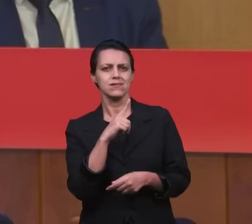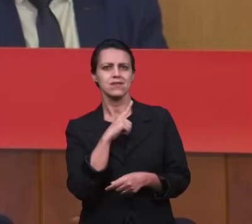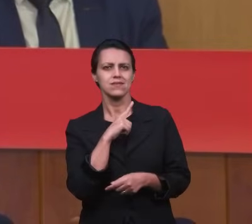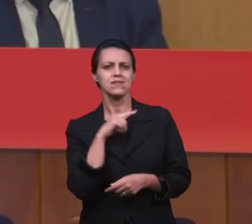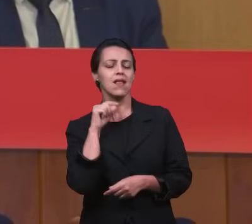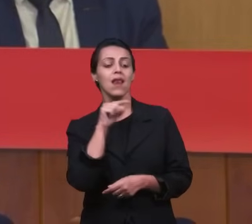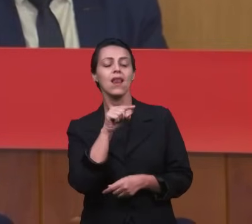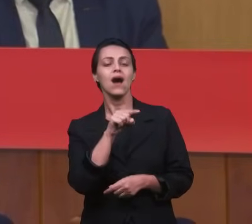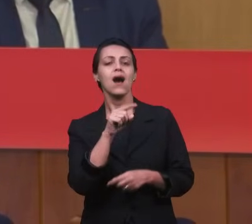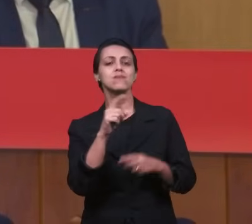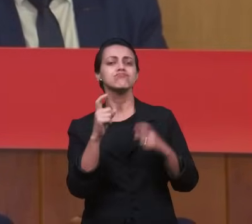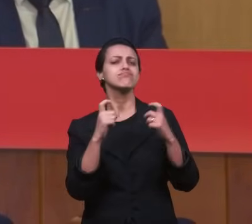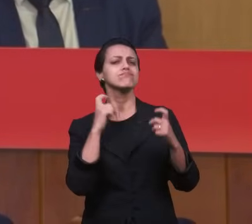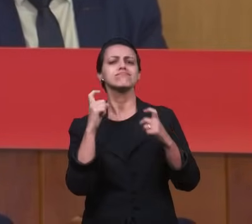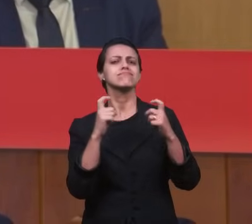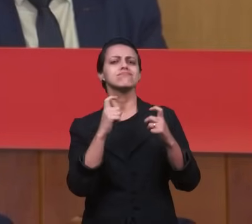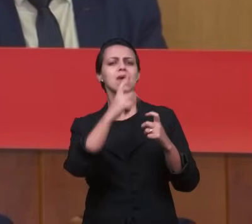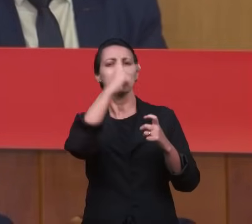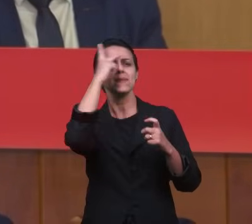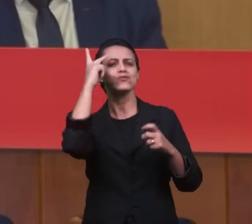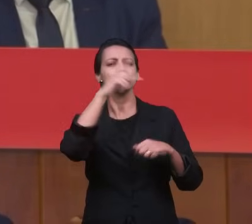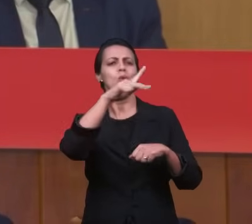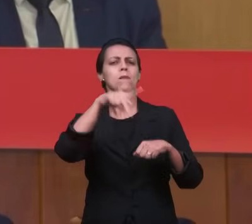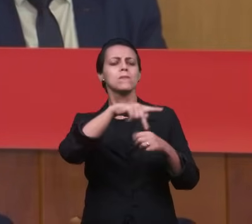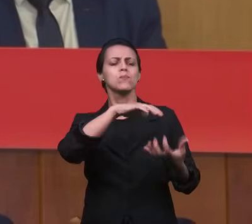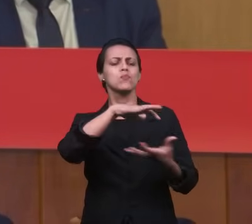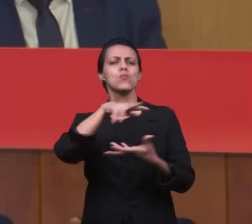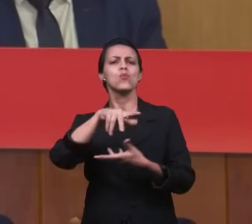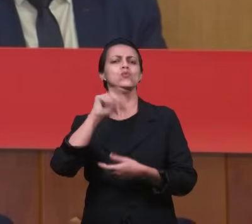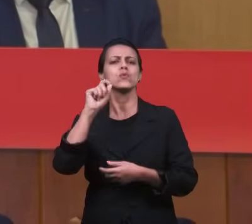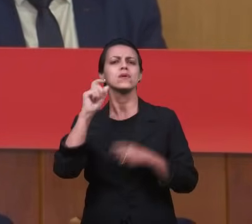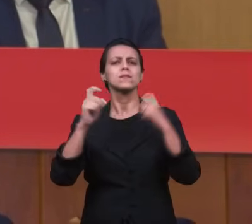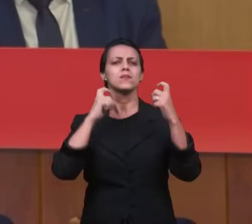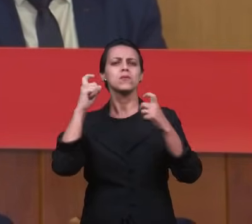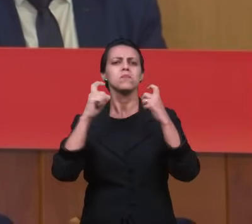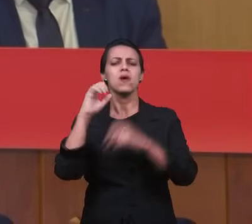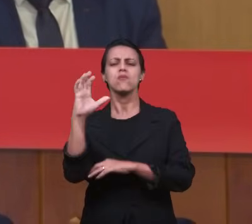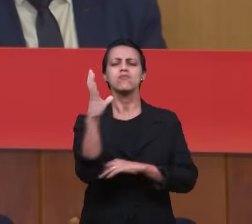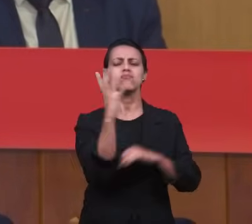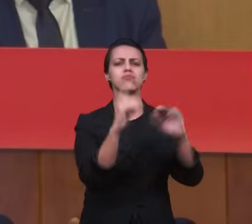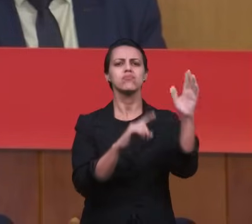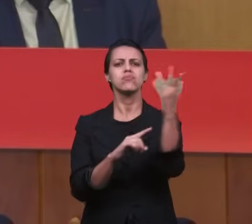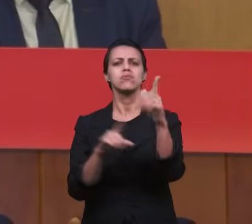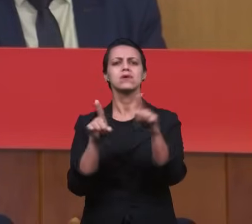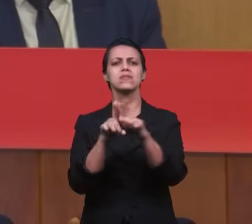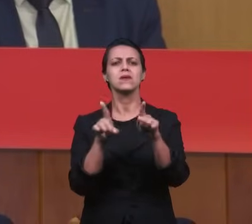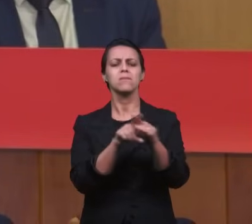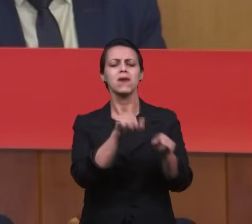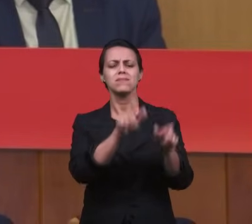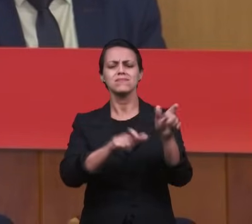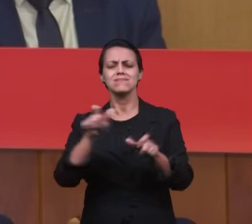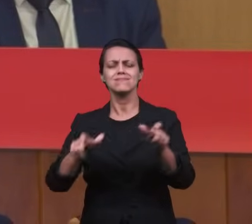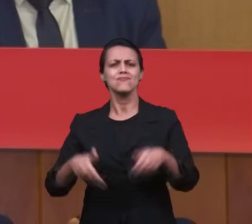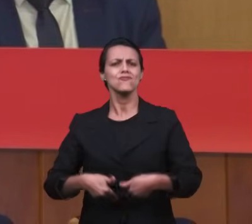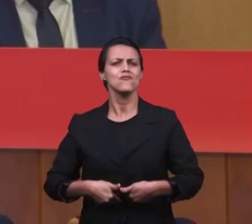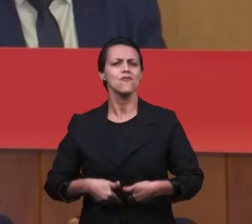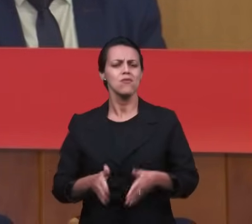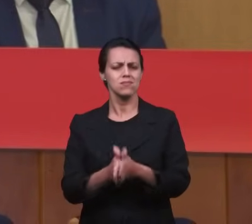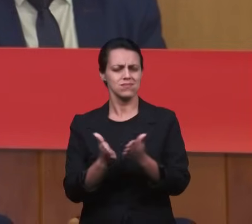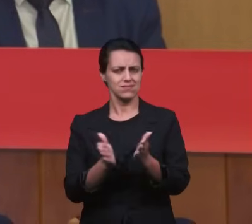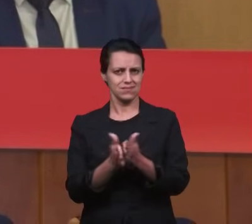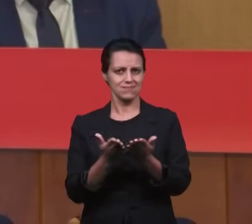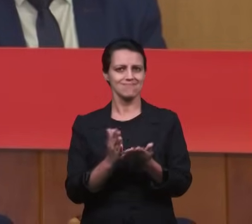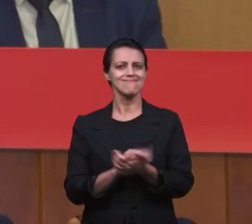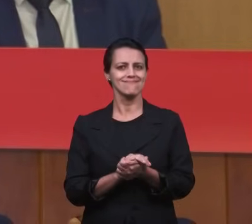preocupação dos governantes mundiais com o meio ambiente, com a fome, com aquilo que está acontecendo no nosso planeta.